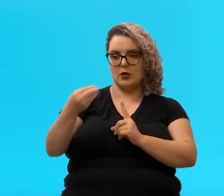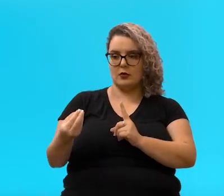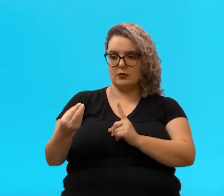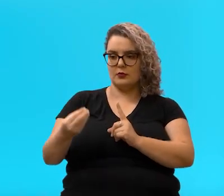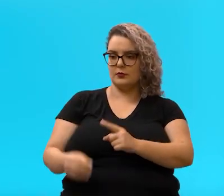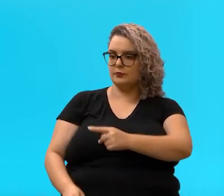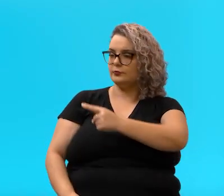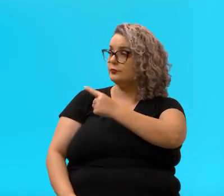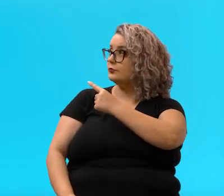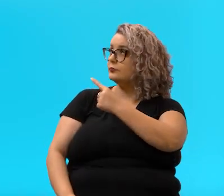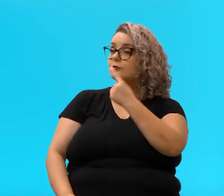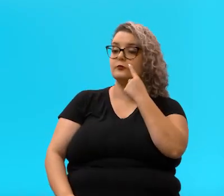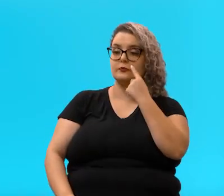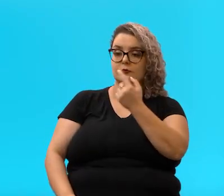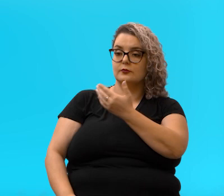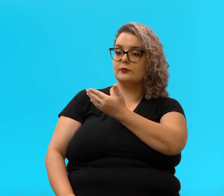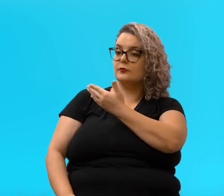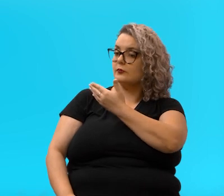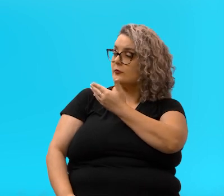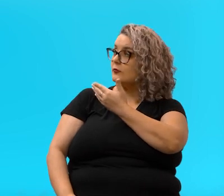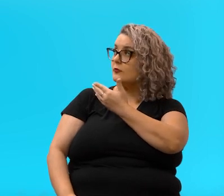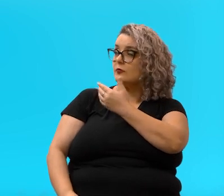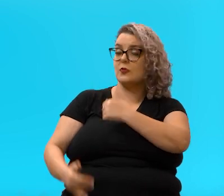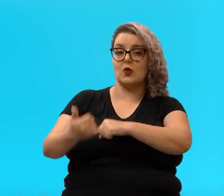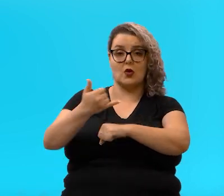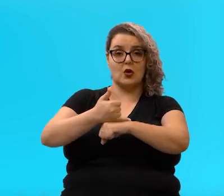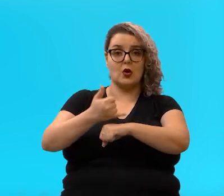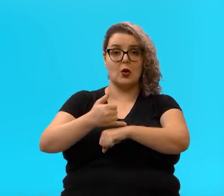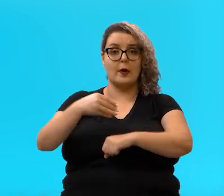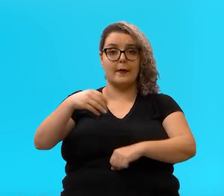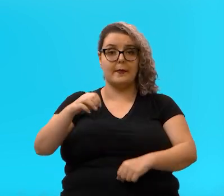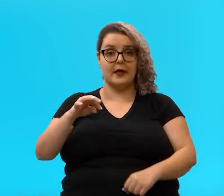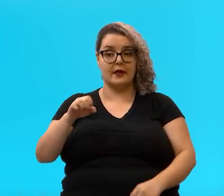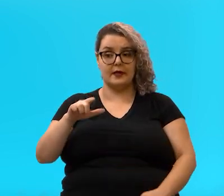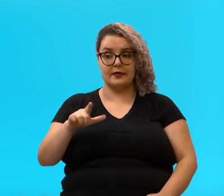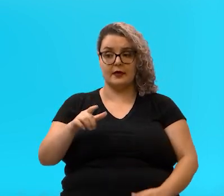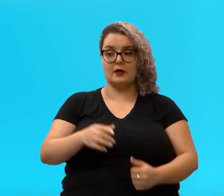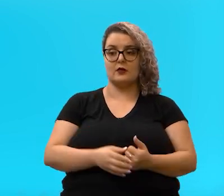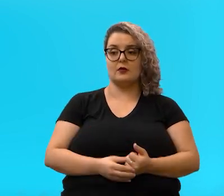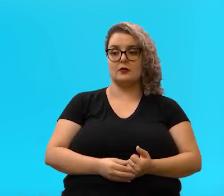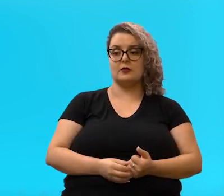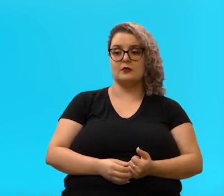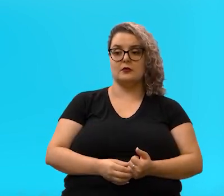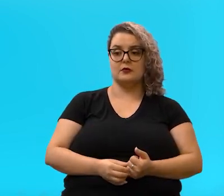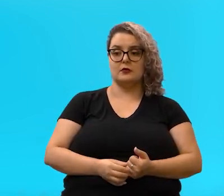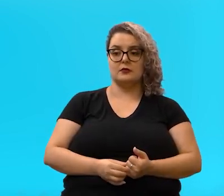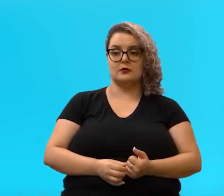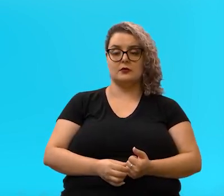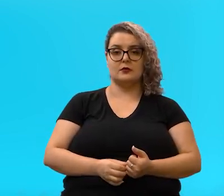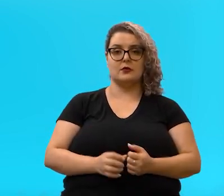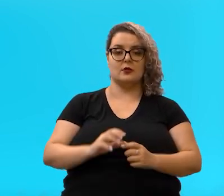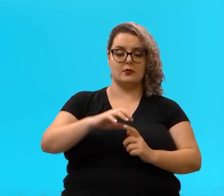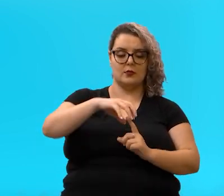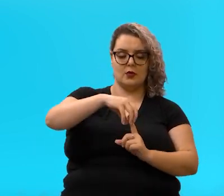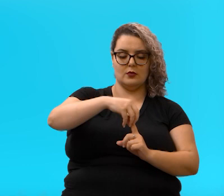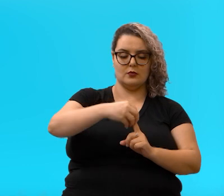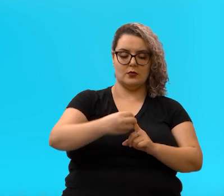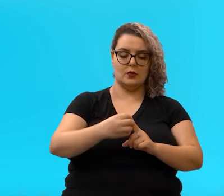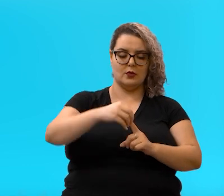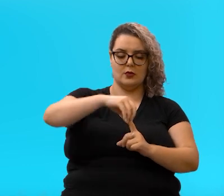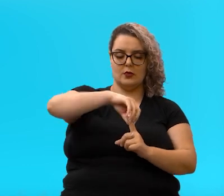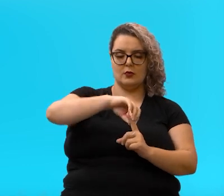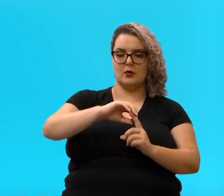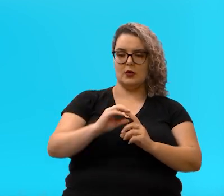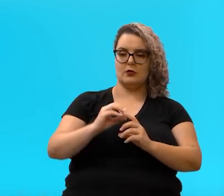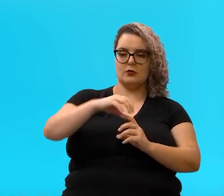de metal que vocês veem aí nessa outra foto, uma peça de metal que se articula com outra